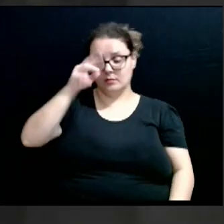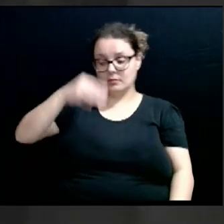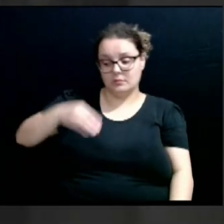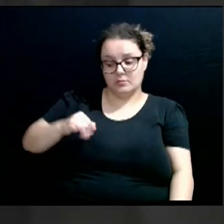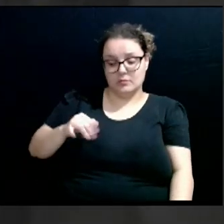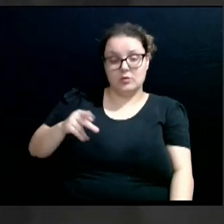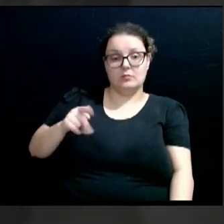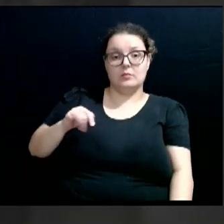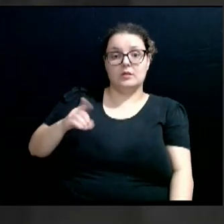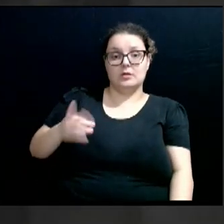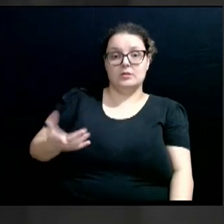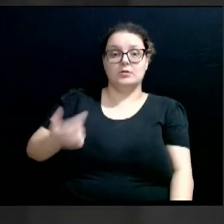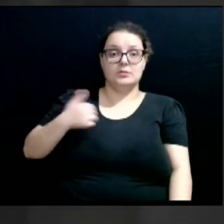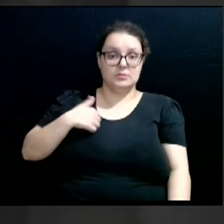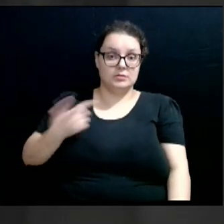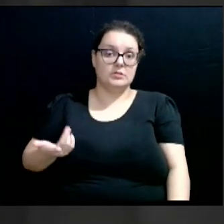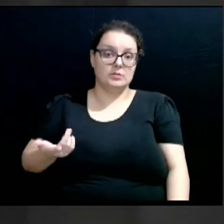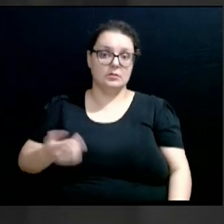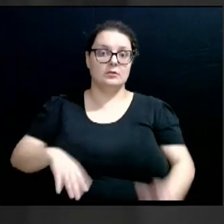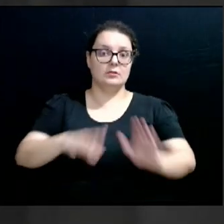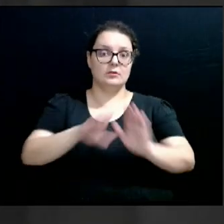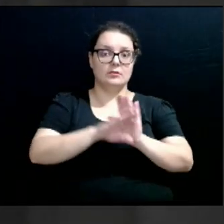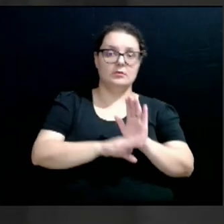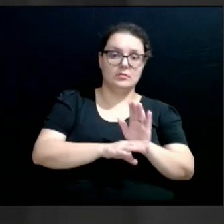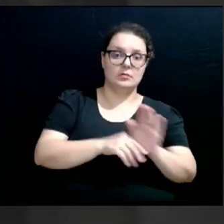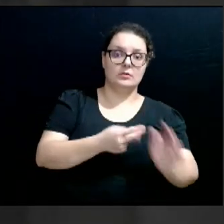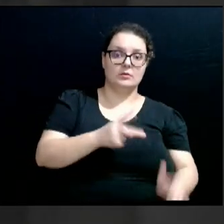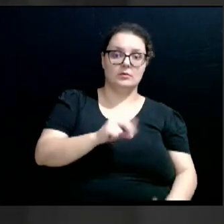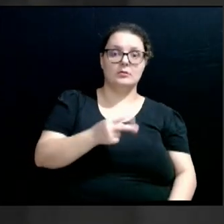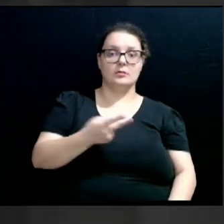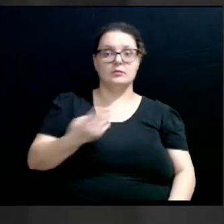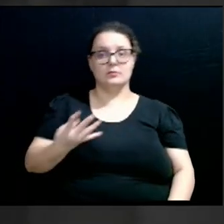tô no programa desde 2024, né, então, e em